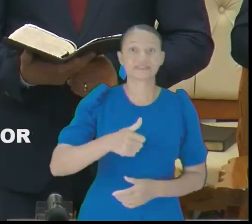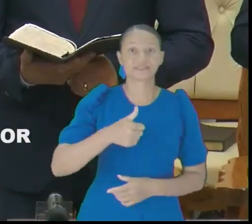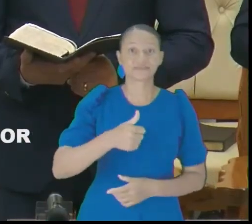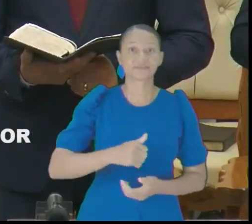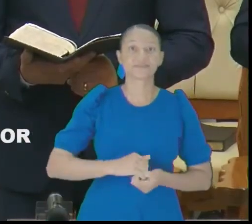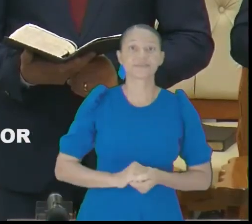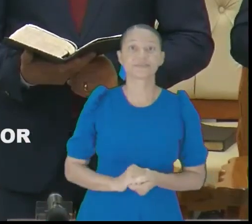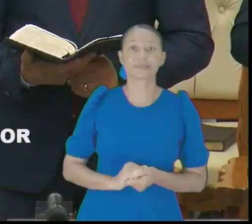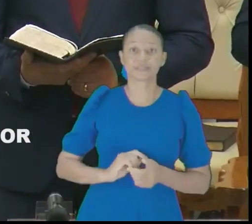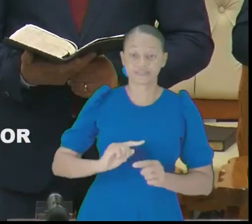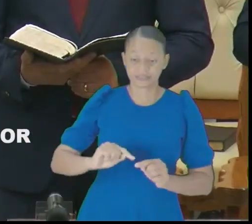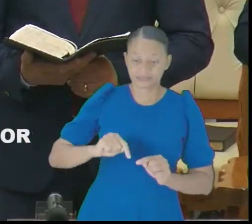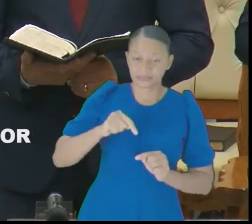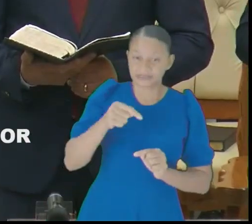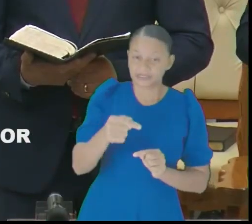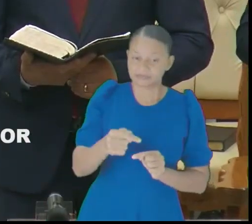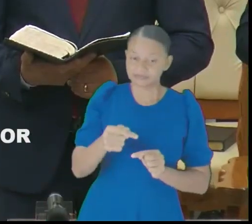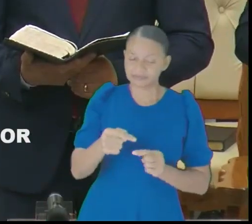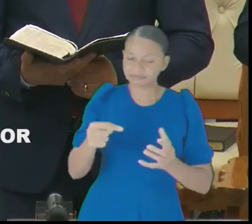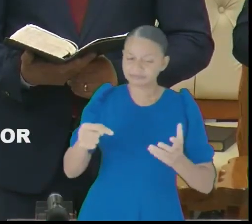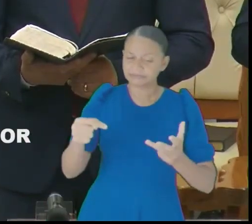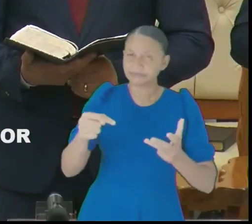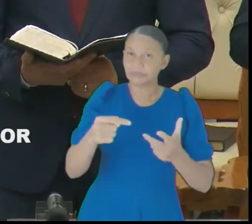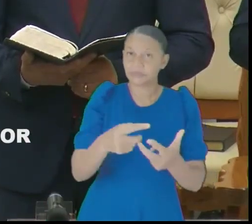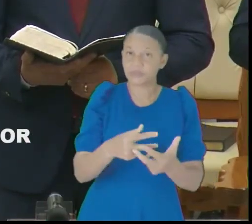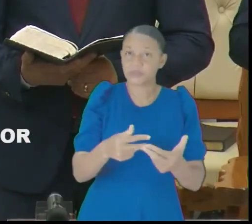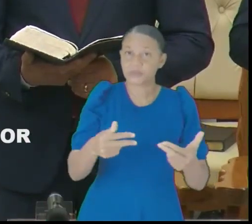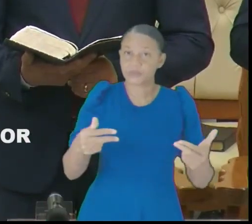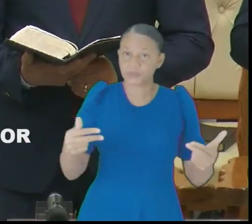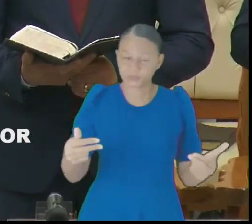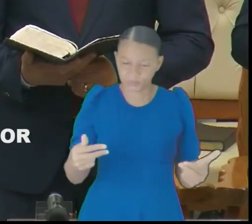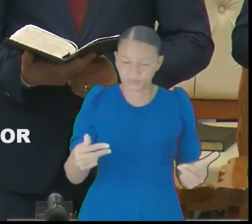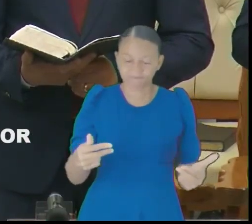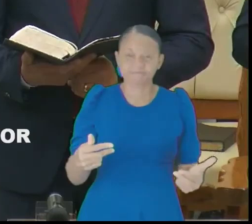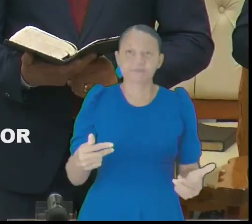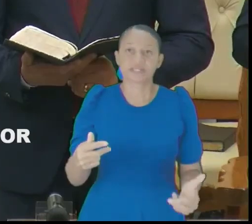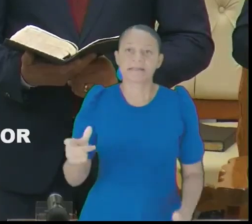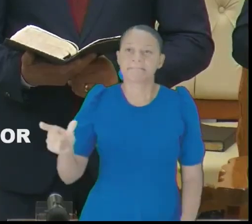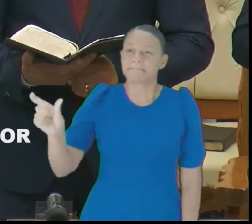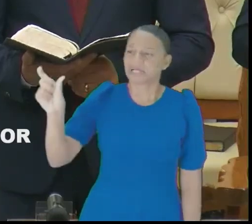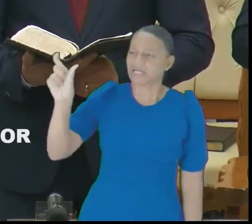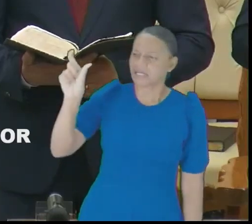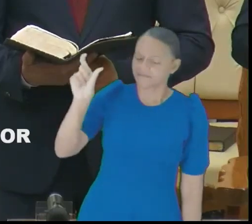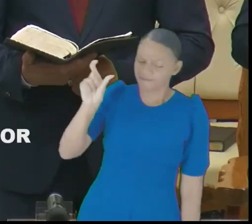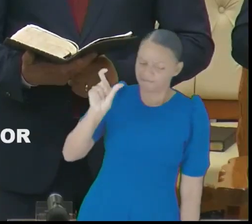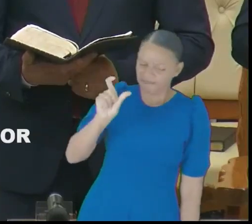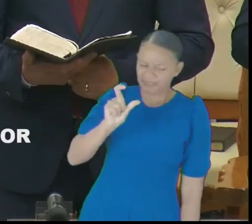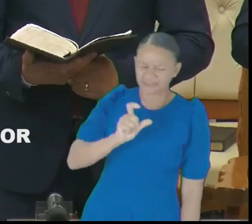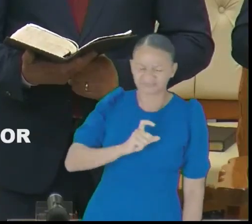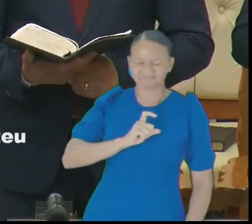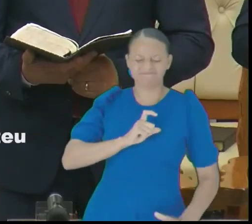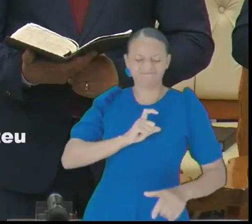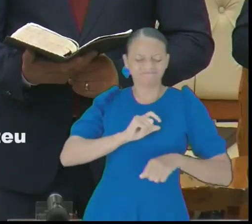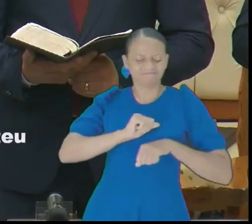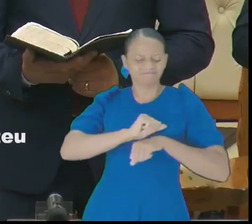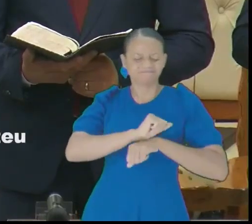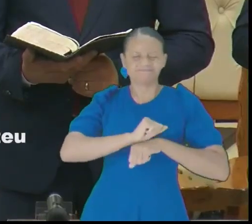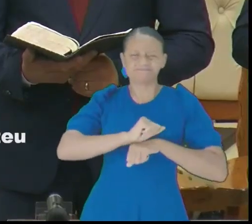Depois destas coisas, veio a palavra do Senhor a Abrão em visão,